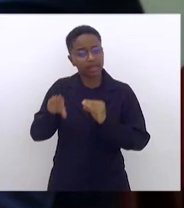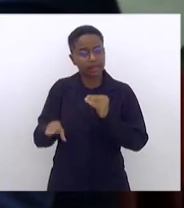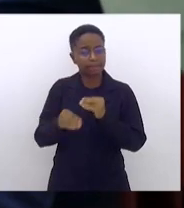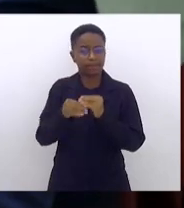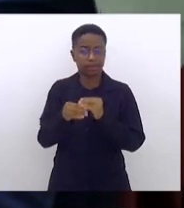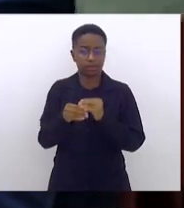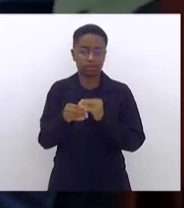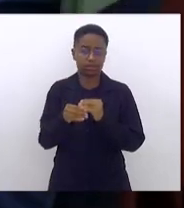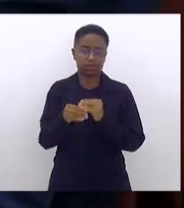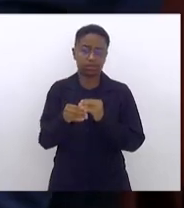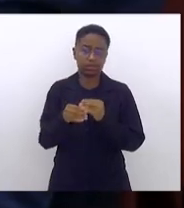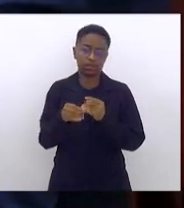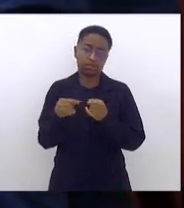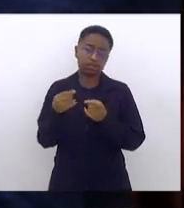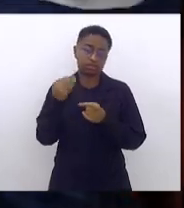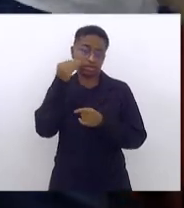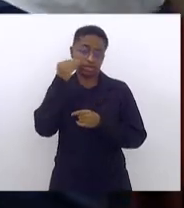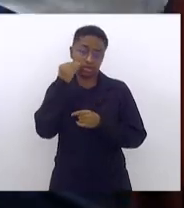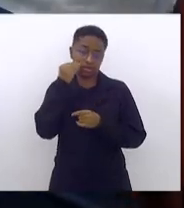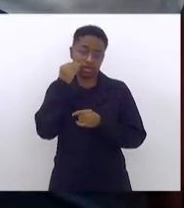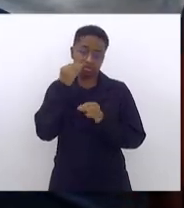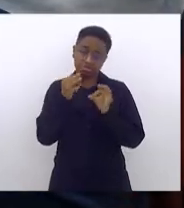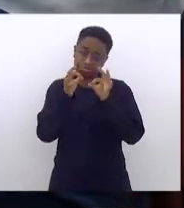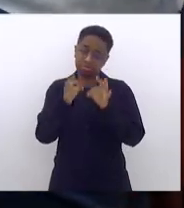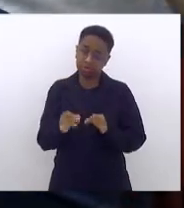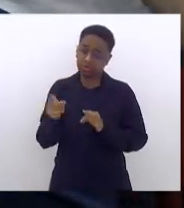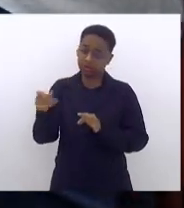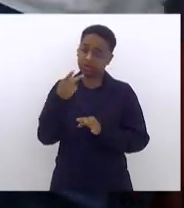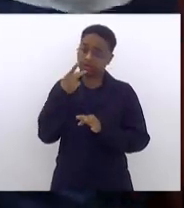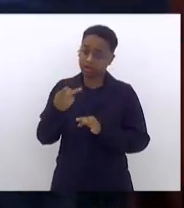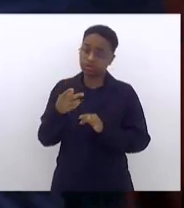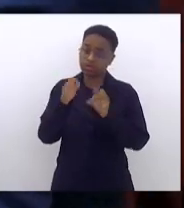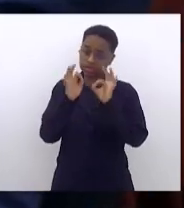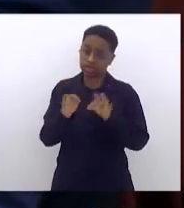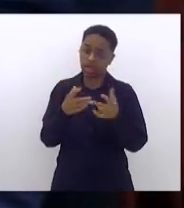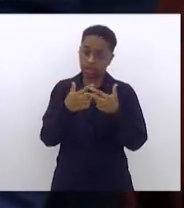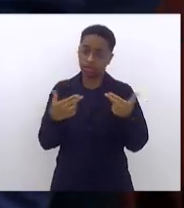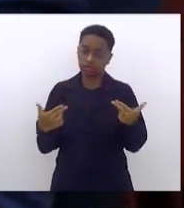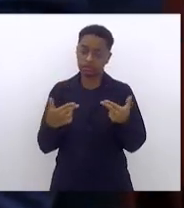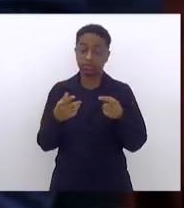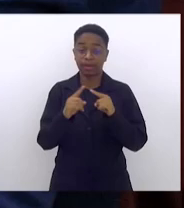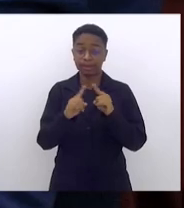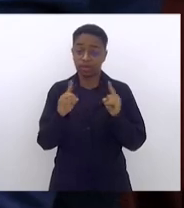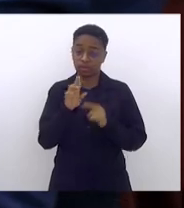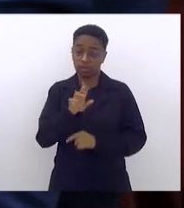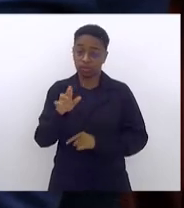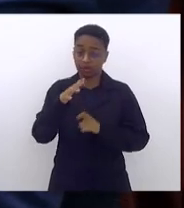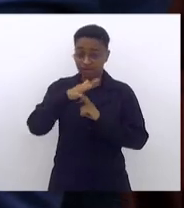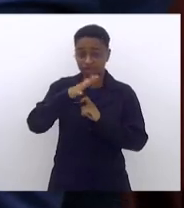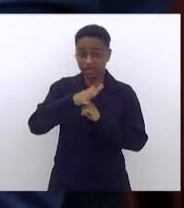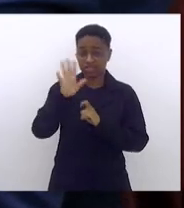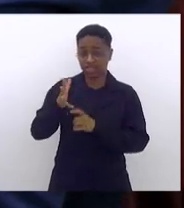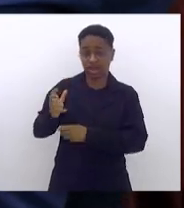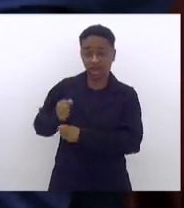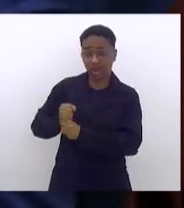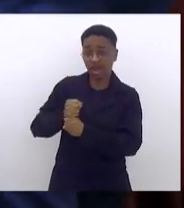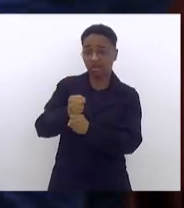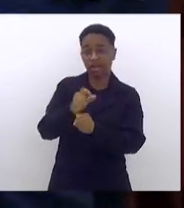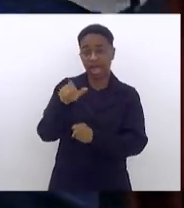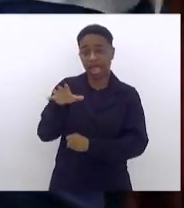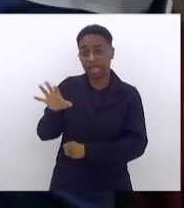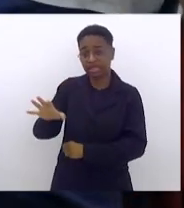que consiga fazer justeza ao que Vossa Excelência corretamente coloca. Mas o nome da feira, há anos, é Feira da